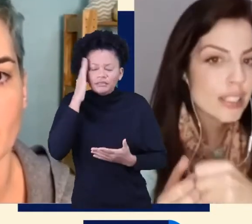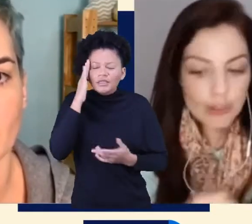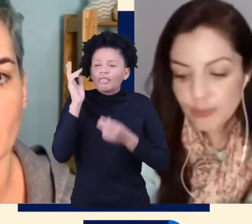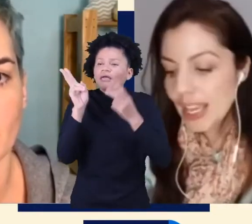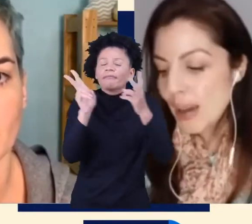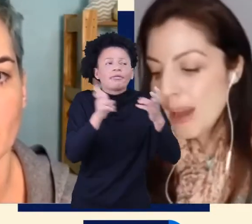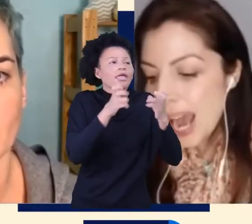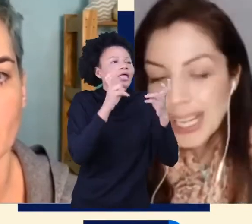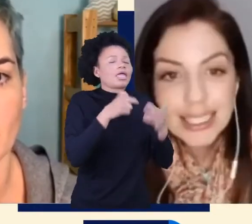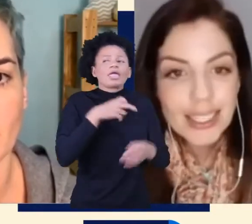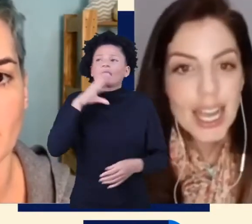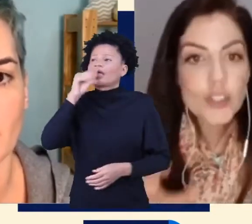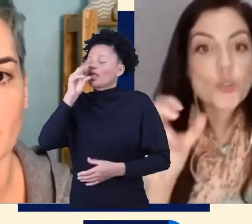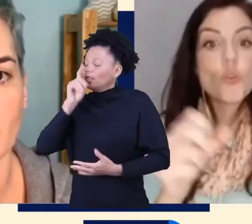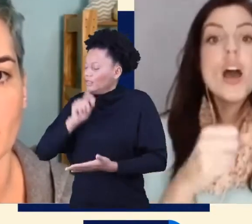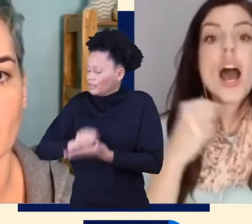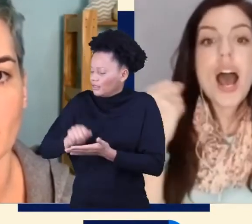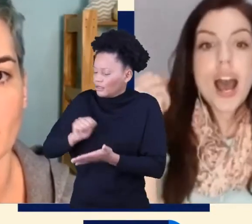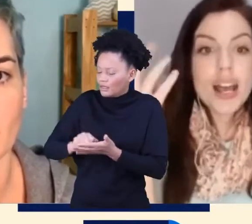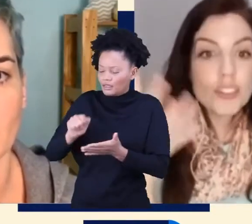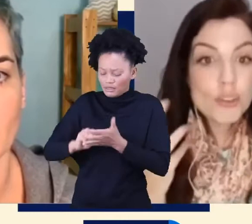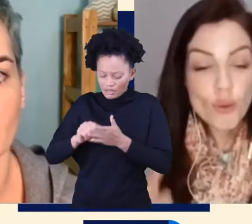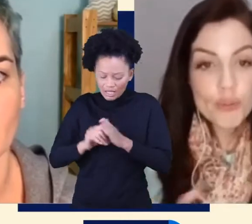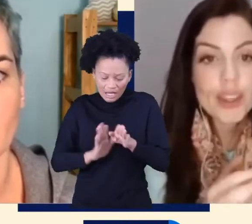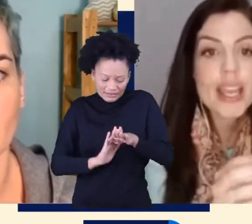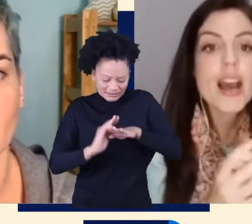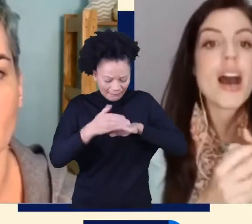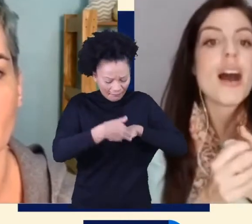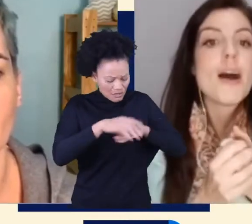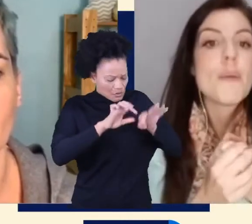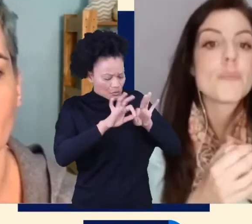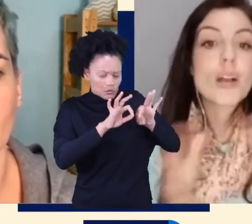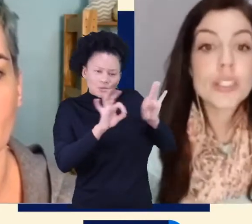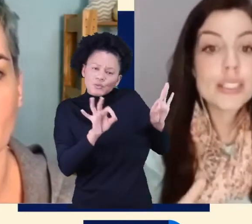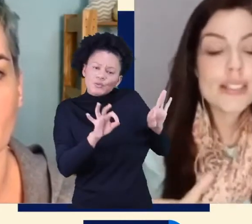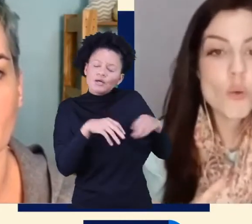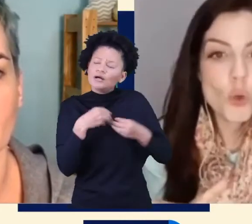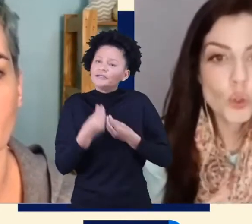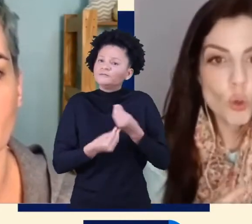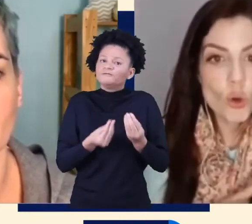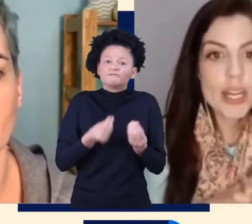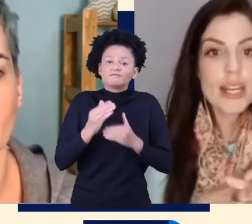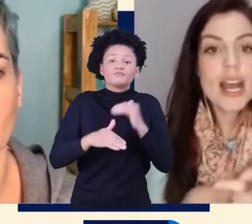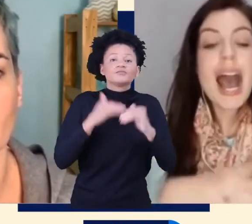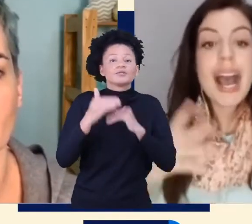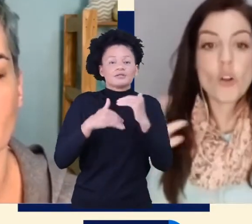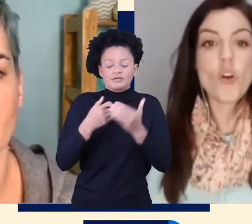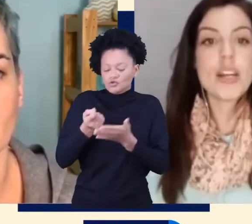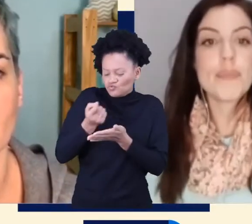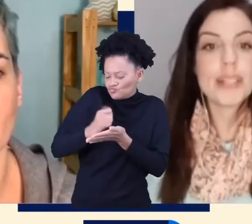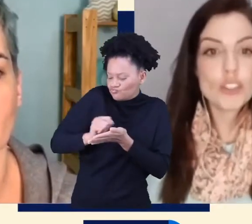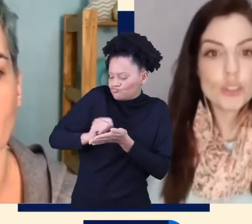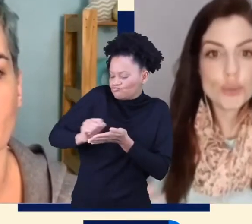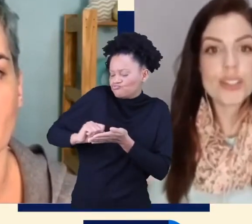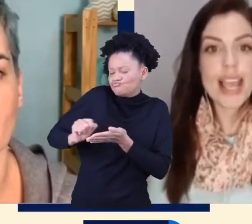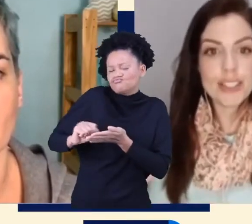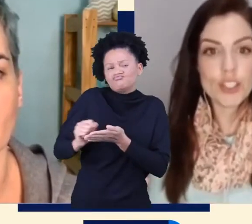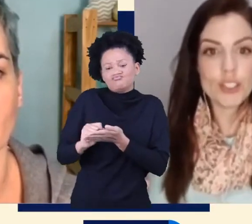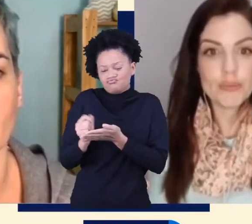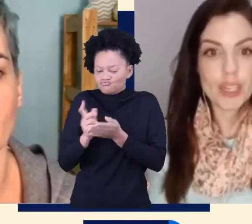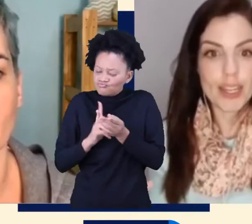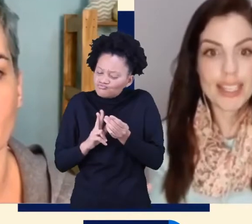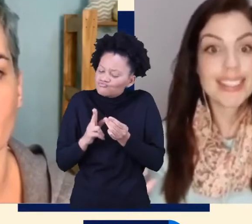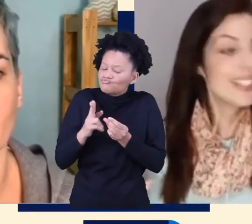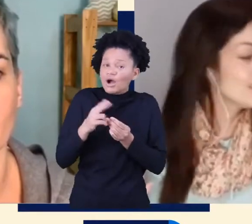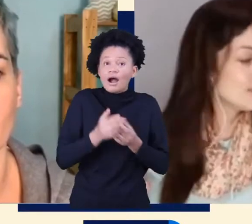falar, escrever, amarrar cadarço, a desenvolver a coordenação motora. Agora, a partir dos